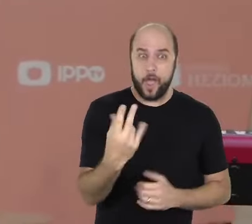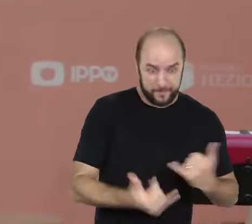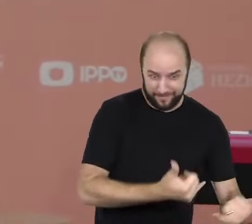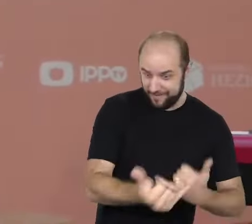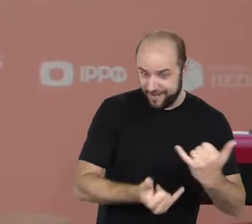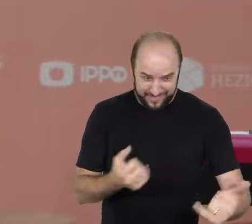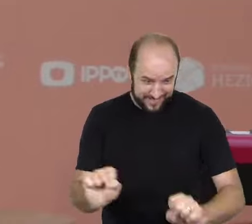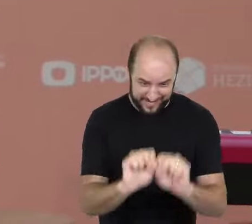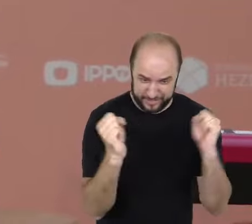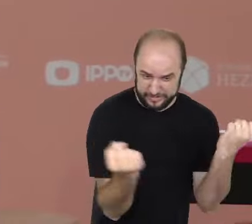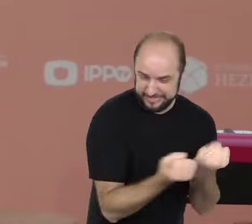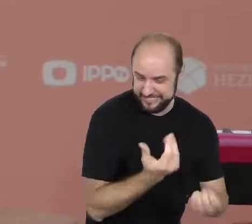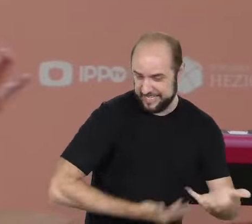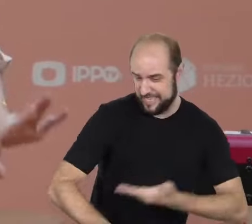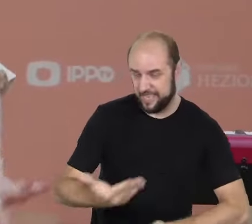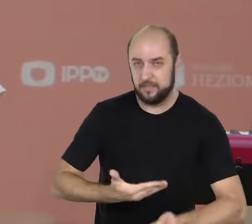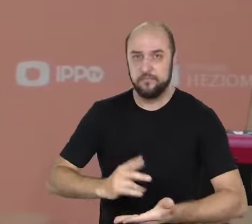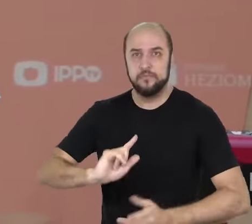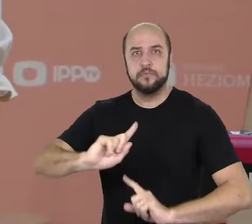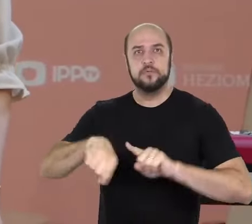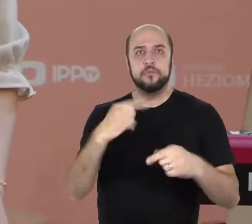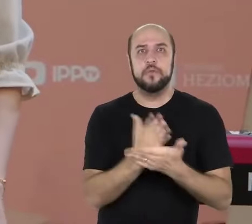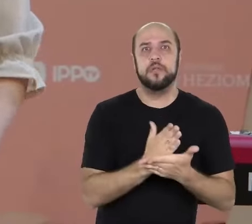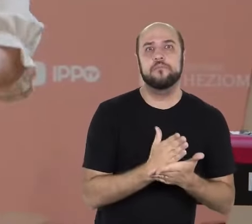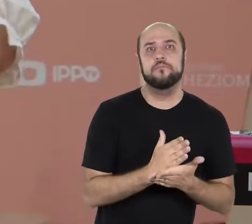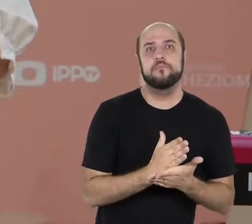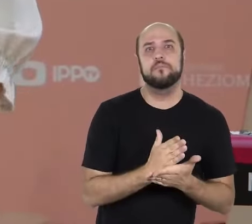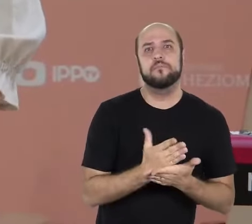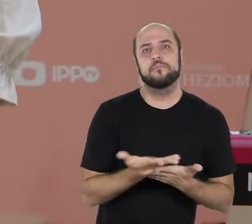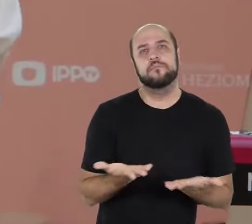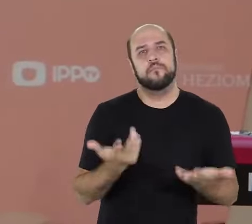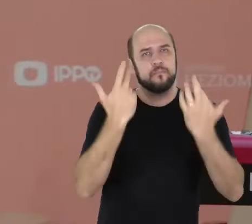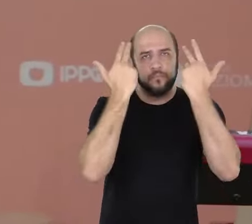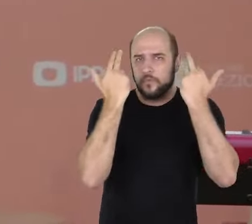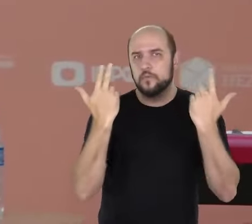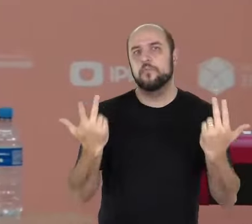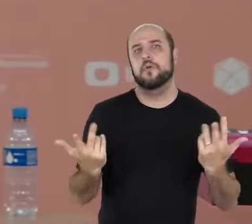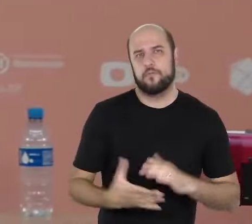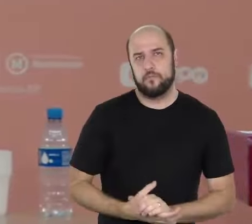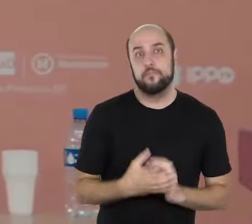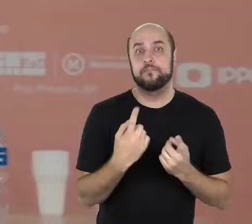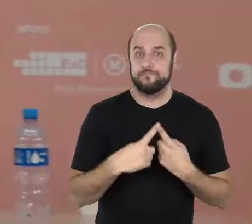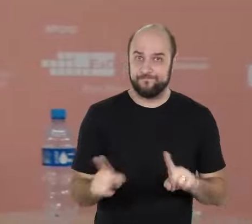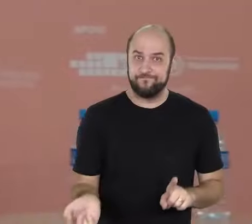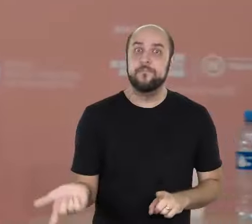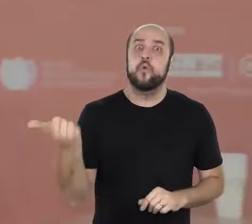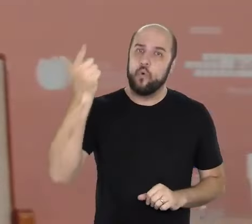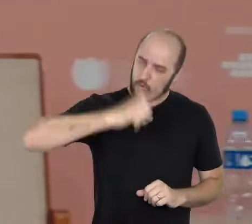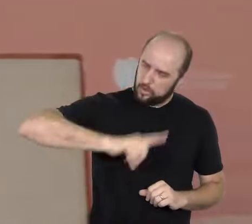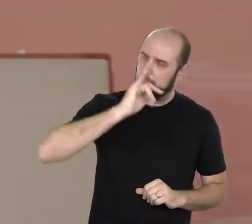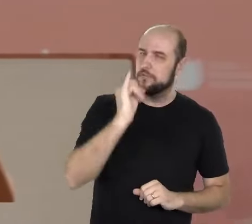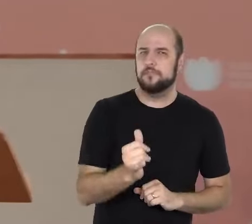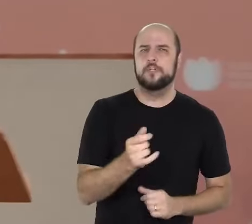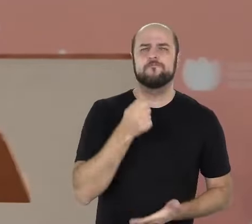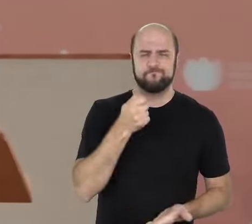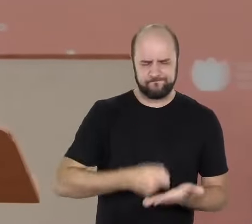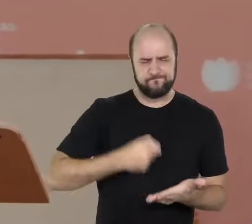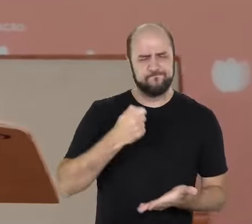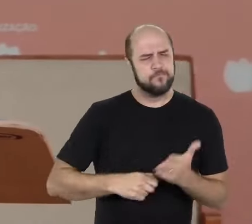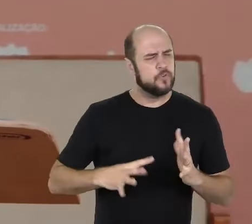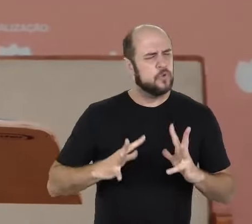brincando com o amiguinho. Está brincando, depois ela para de brincar. Isso é muito comum também. Mas eu volto na minha fala. Persistam,